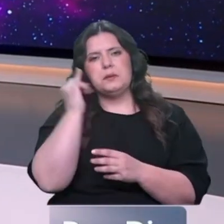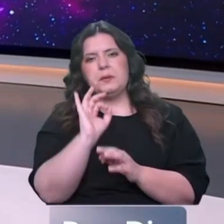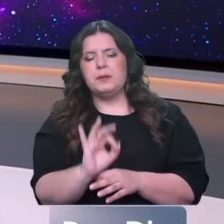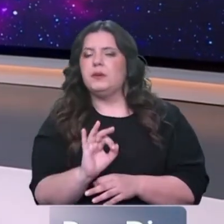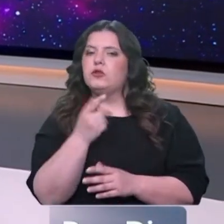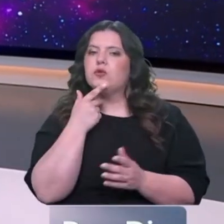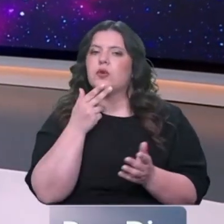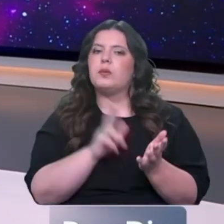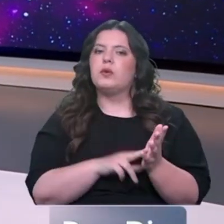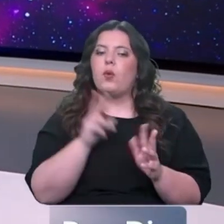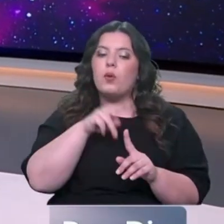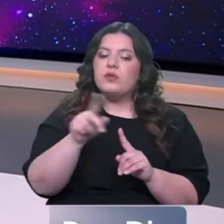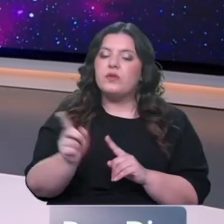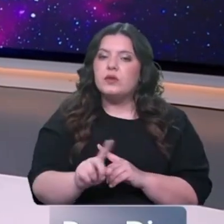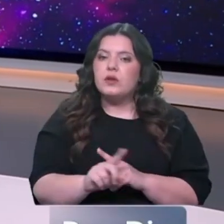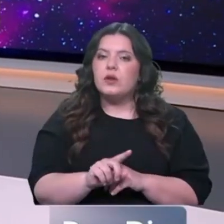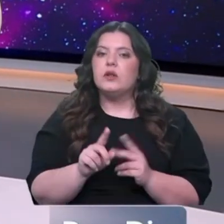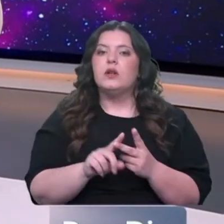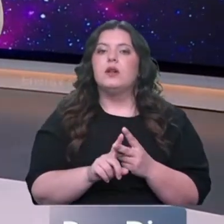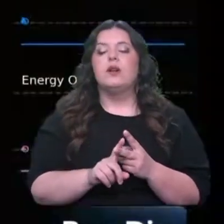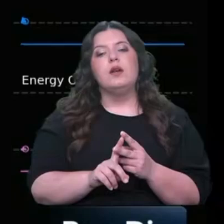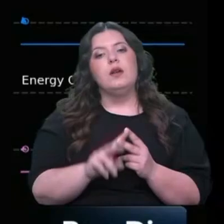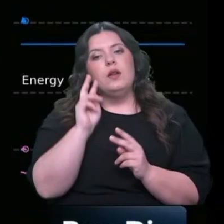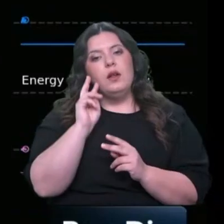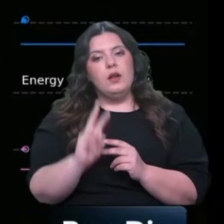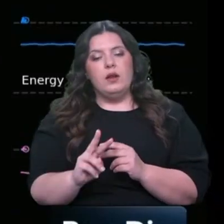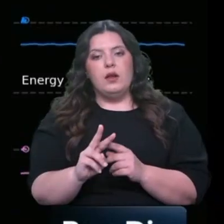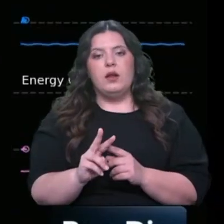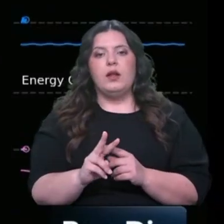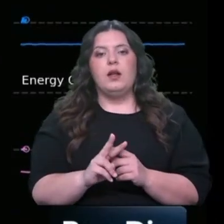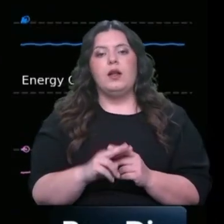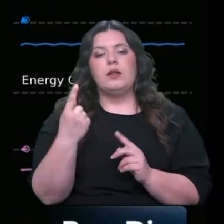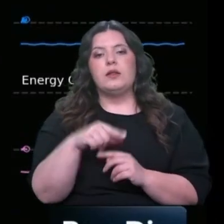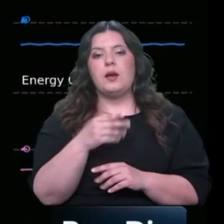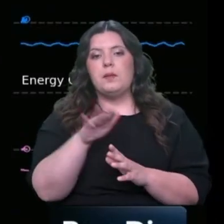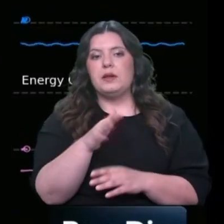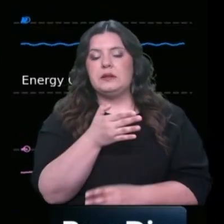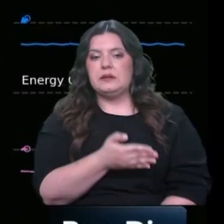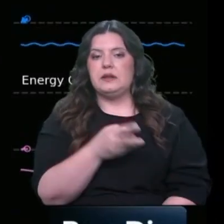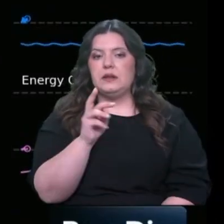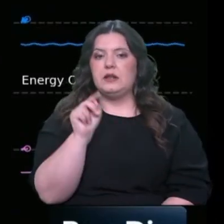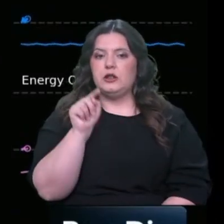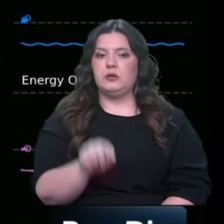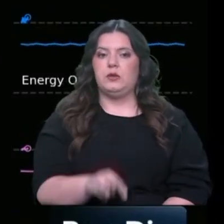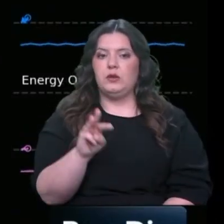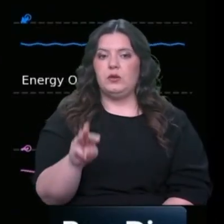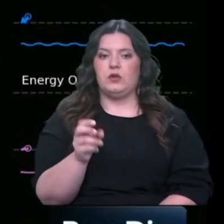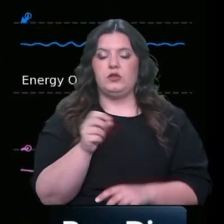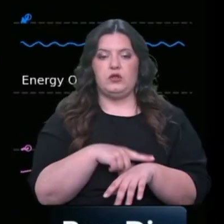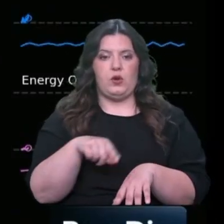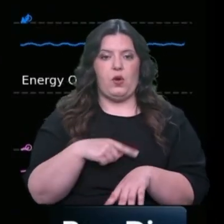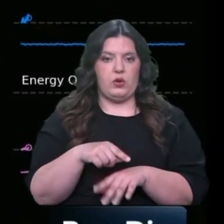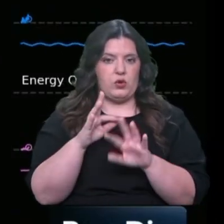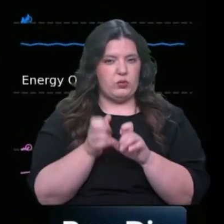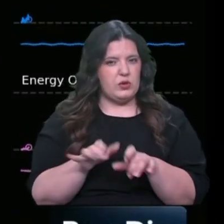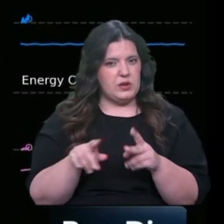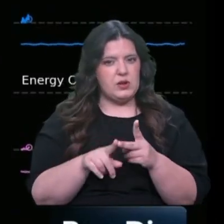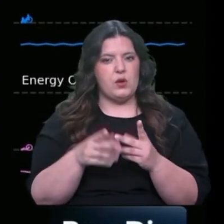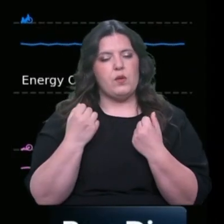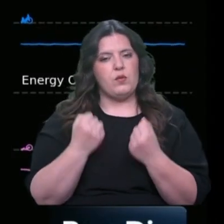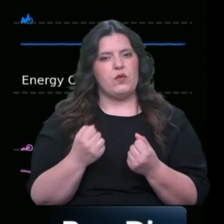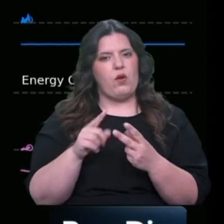isto não é baseado em observações, é uma simulação, repara bem, é uma simulação que ocupou mais de 73 milhões de horas de computadorização. É muito